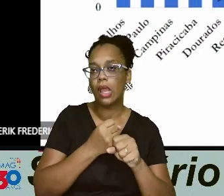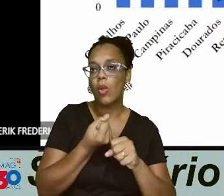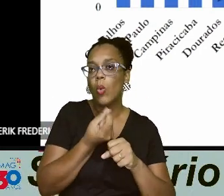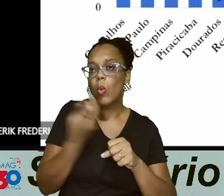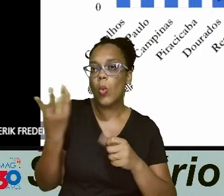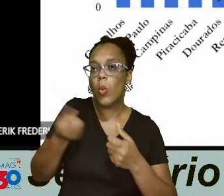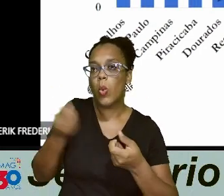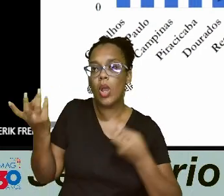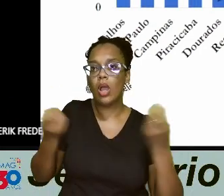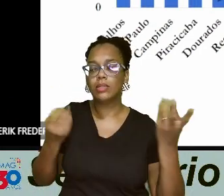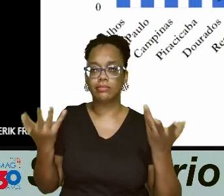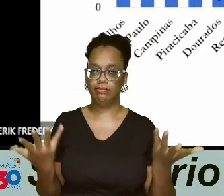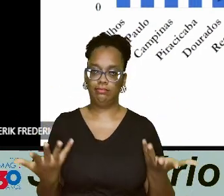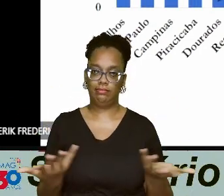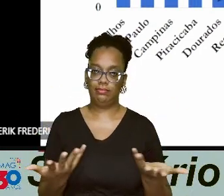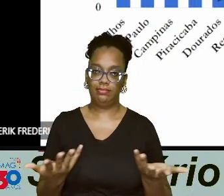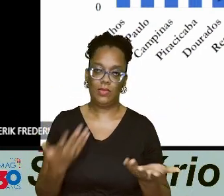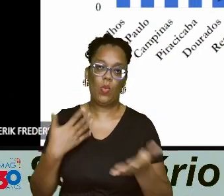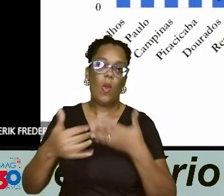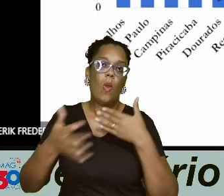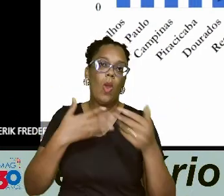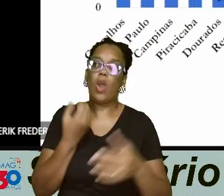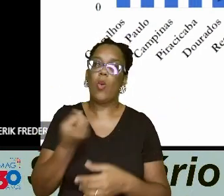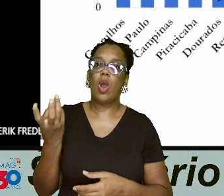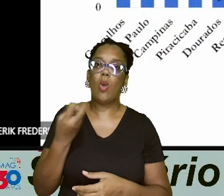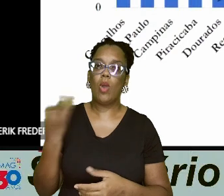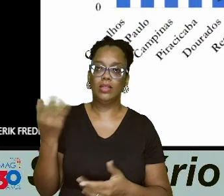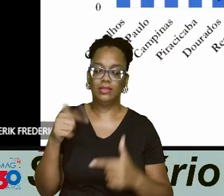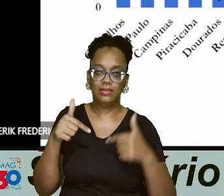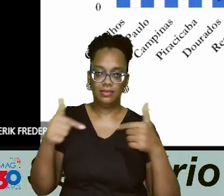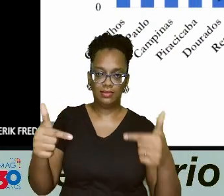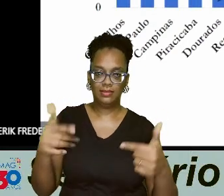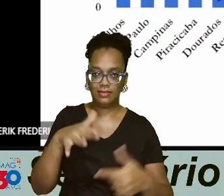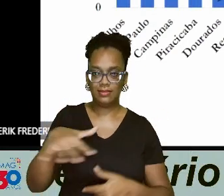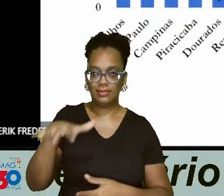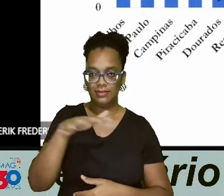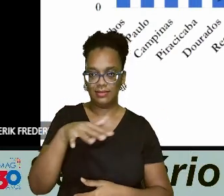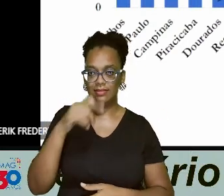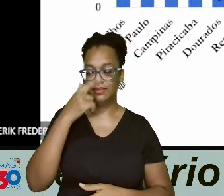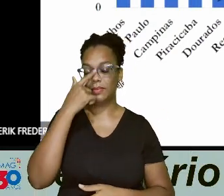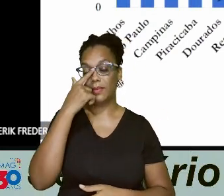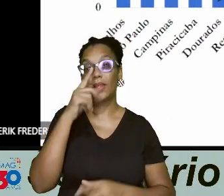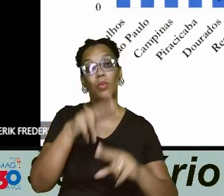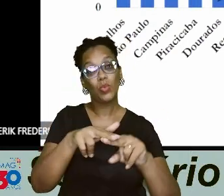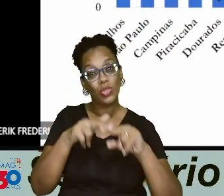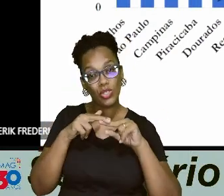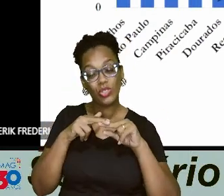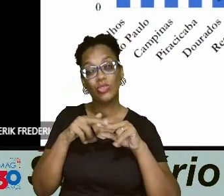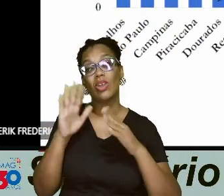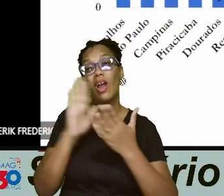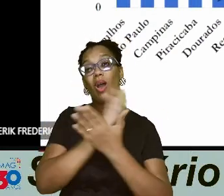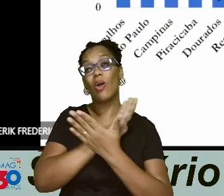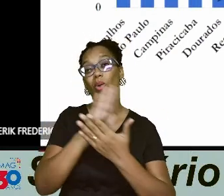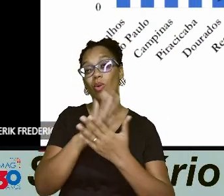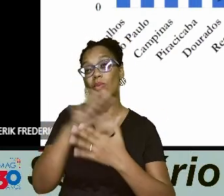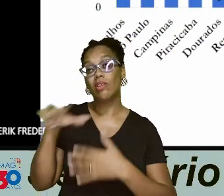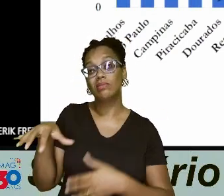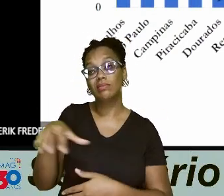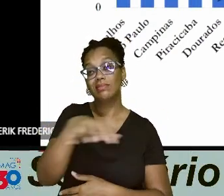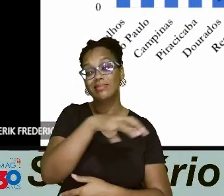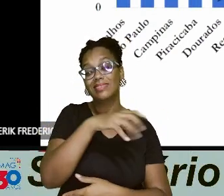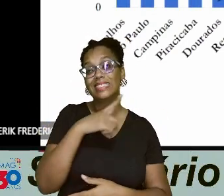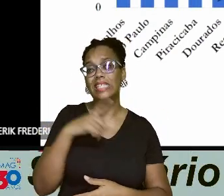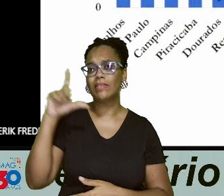com qualquer quantidade de feitos nessa situação, e é por isso que em algumas subseções houve um